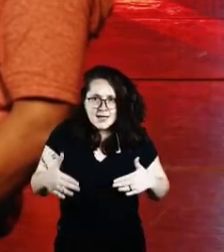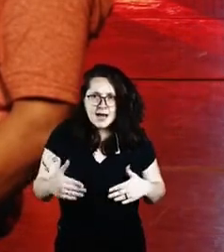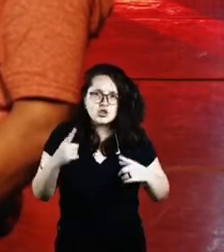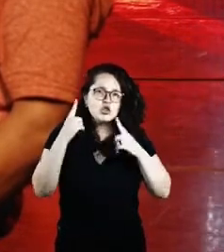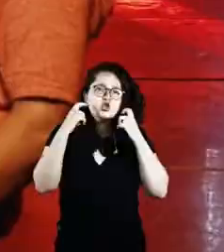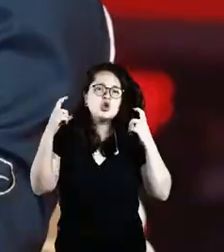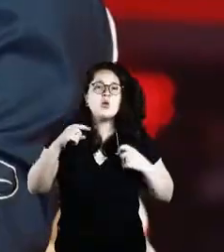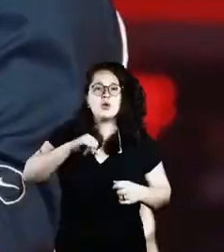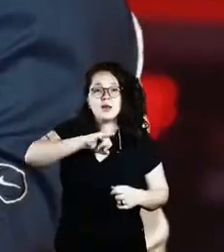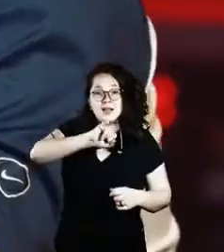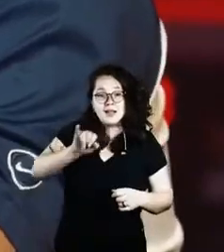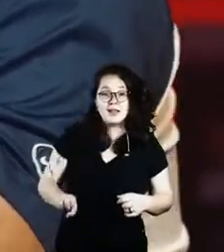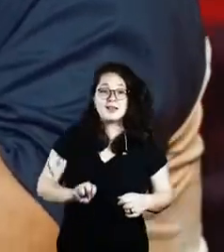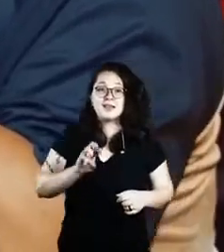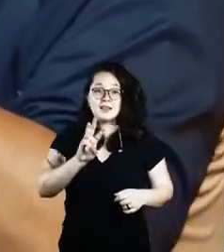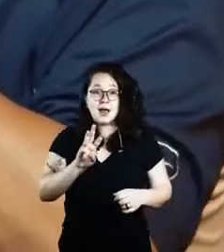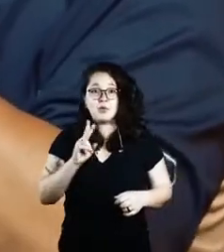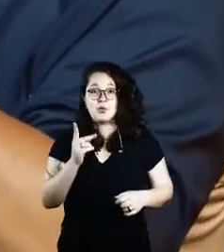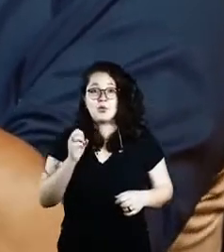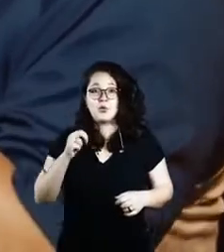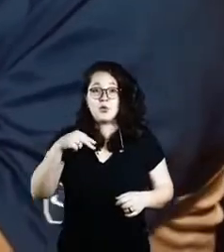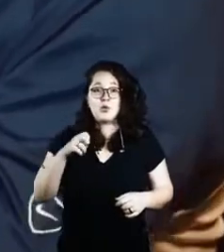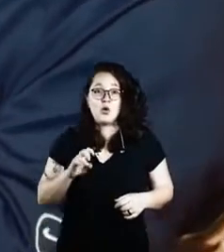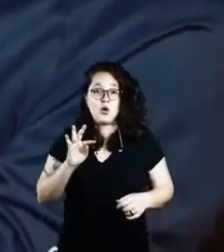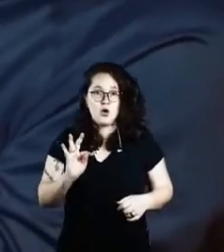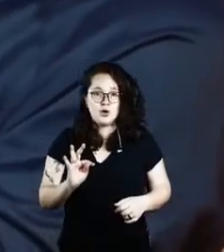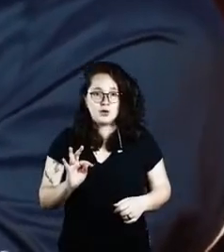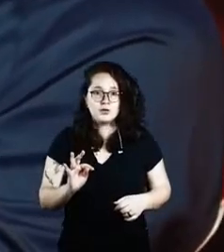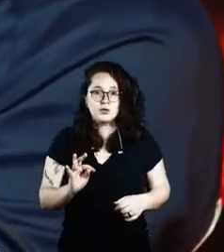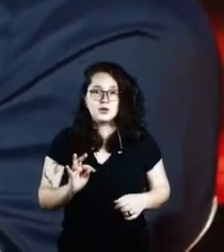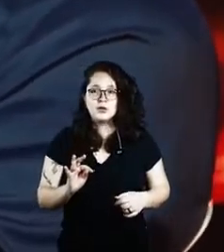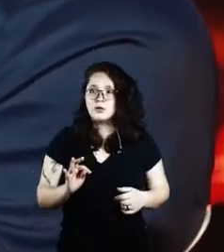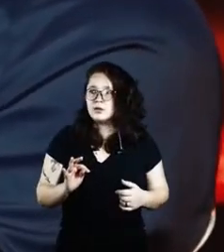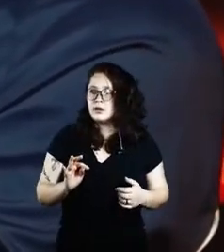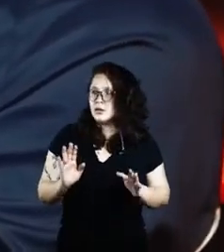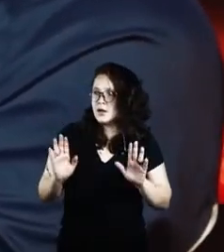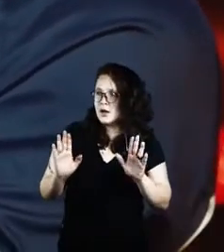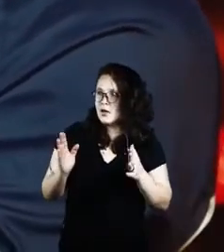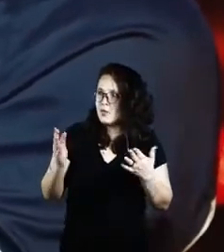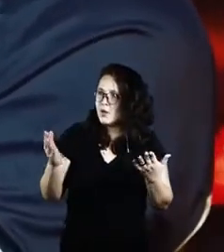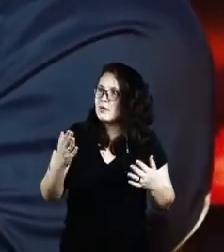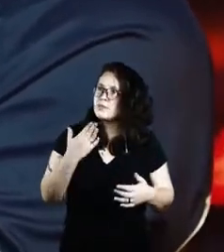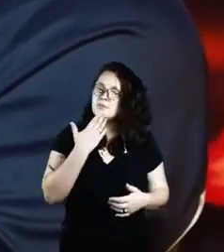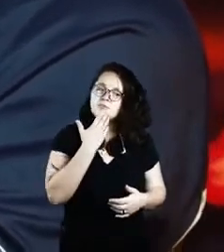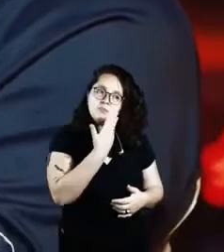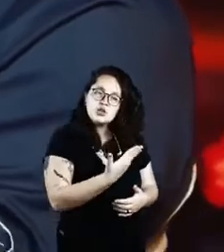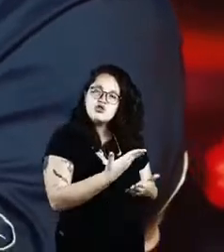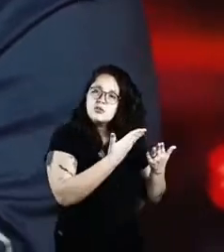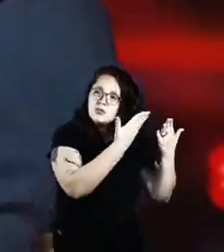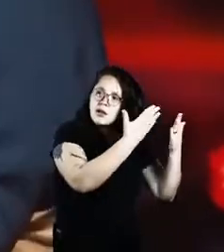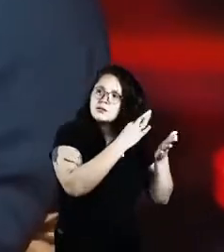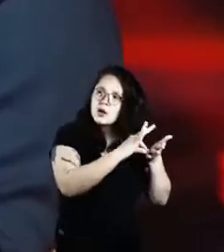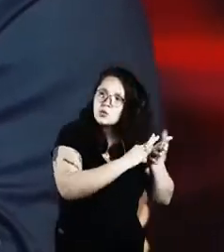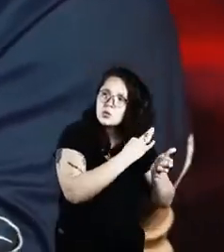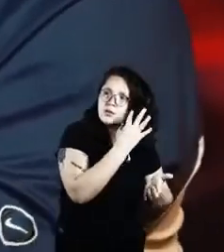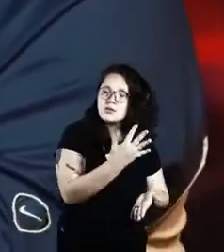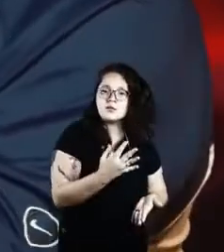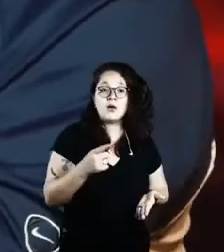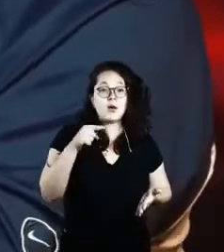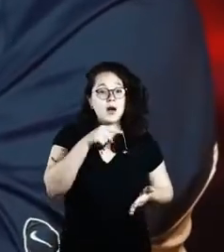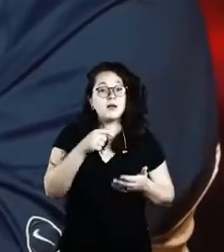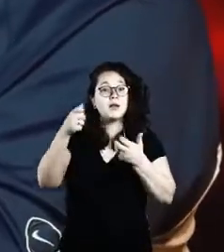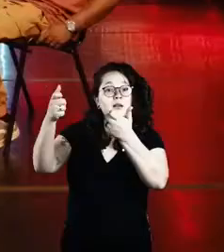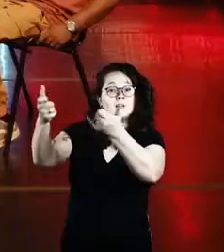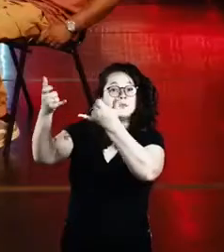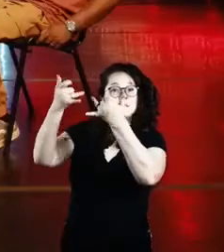Horn, e vamos pôr lá no... Não, não é assim, não, você tem que pedir autorização, assim, assim, e me explicou todas as leis, o